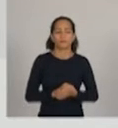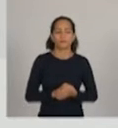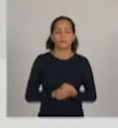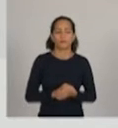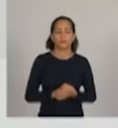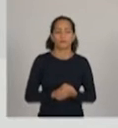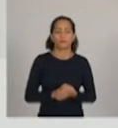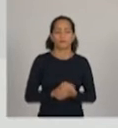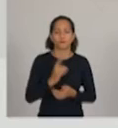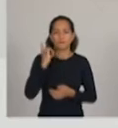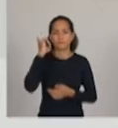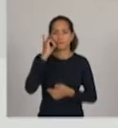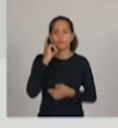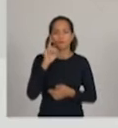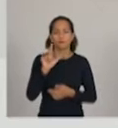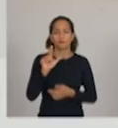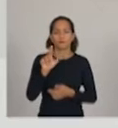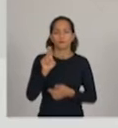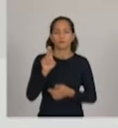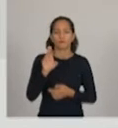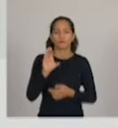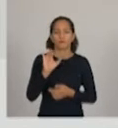Como voto, deputado Luciano Machado.